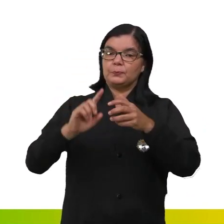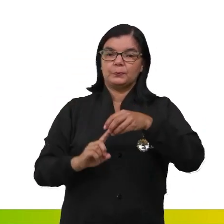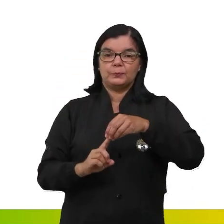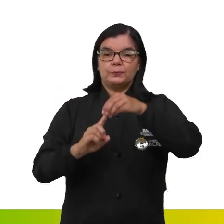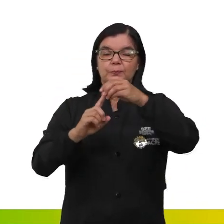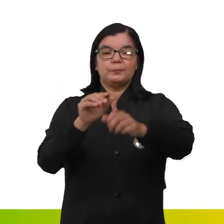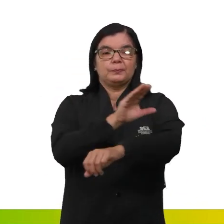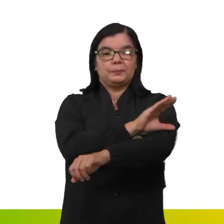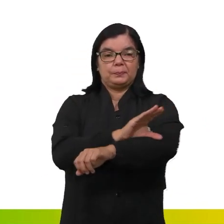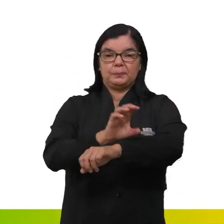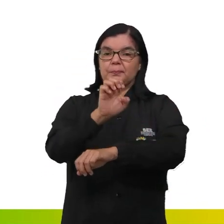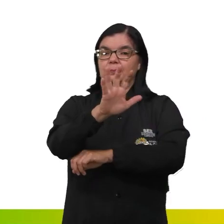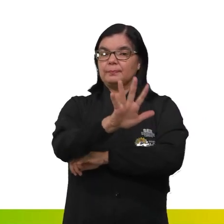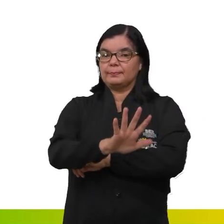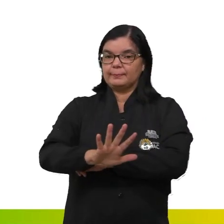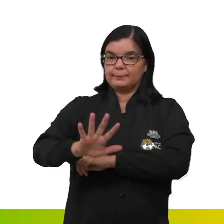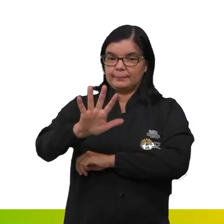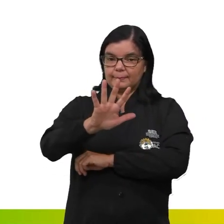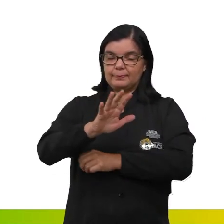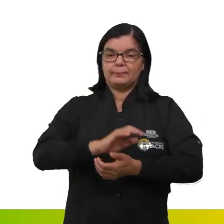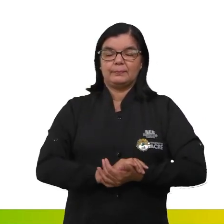da cultura europeia.